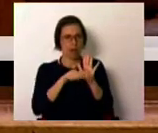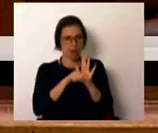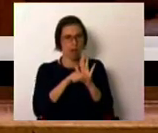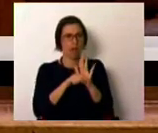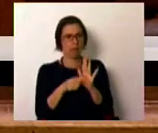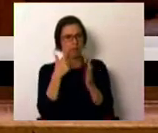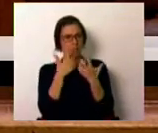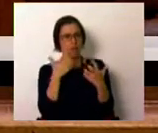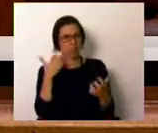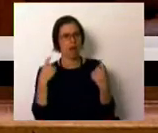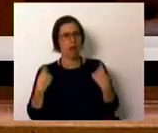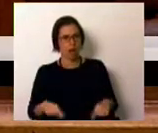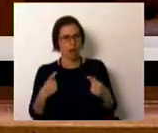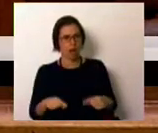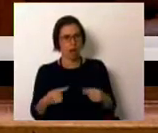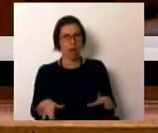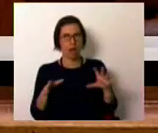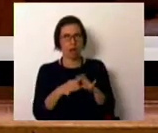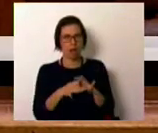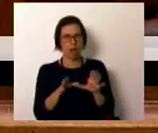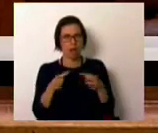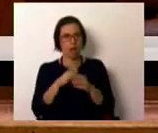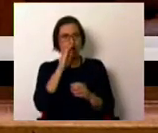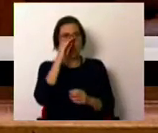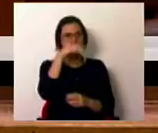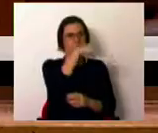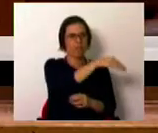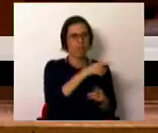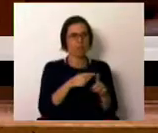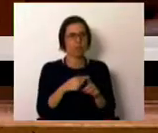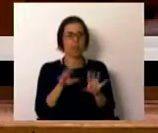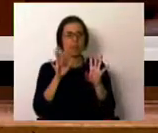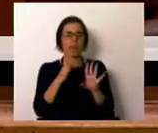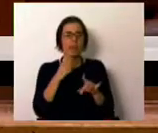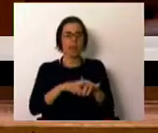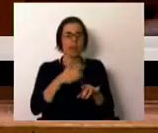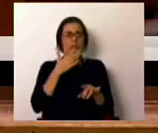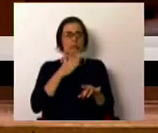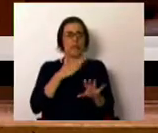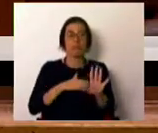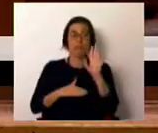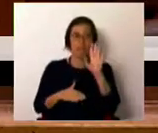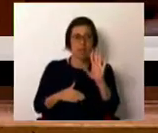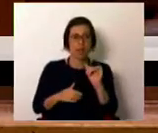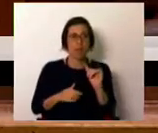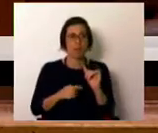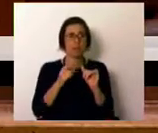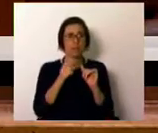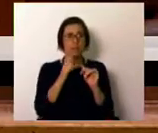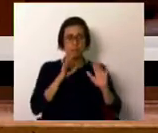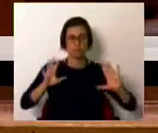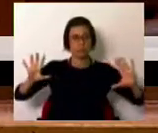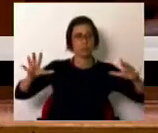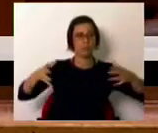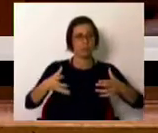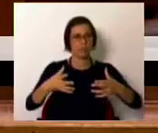negativos significativos sobre o grupo de golfinhos, embora temporários. Porém, para uma